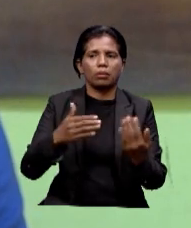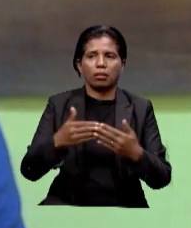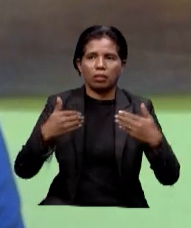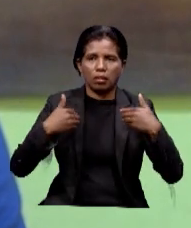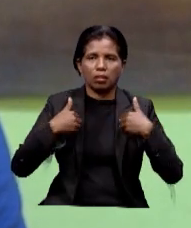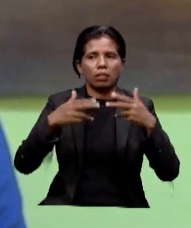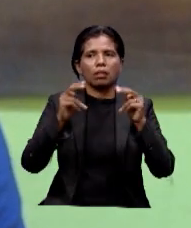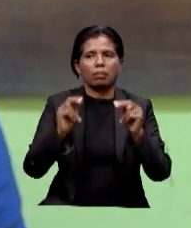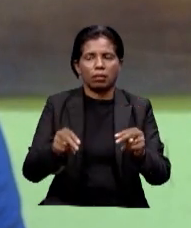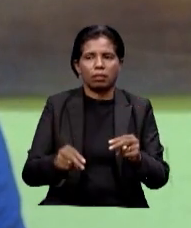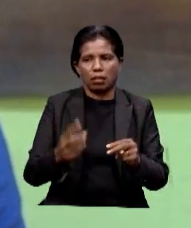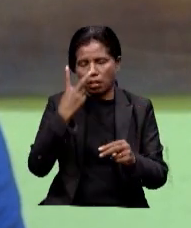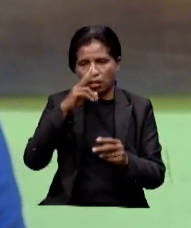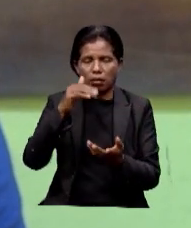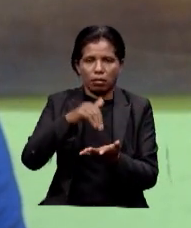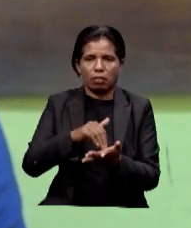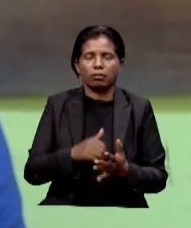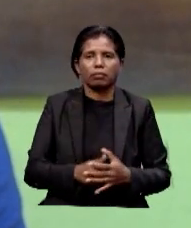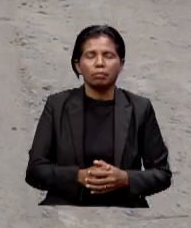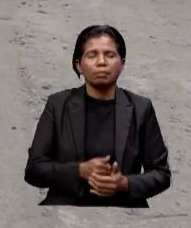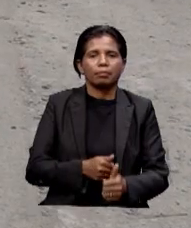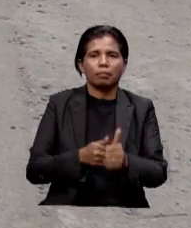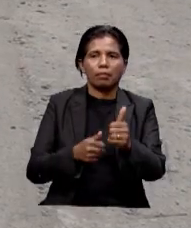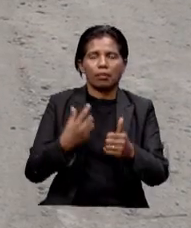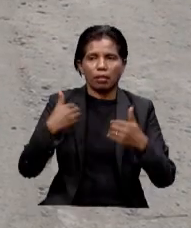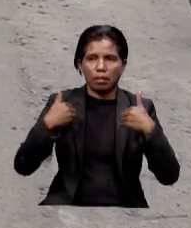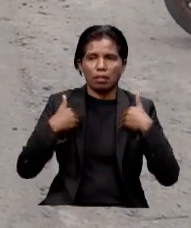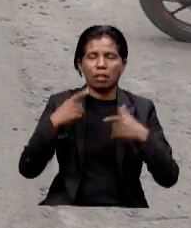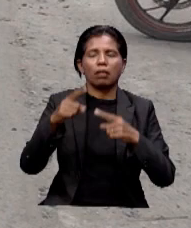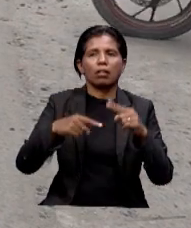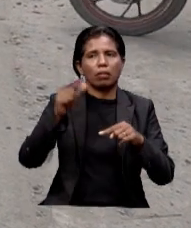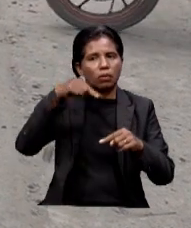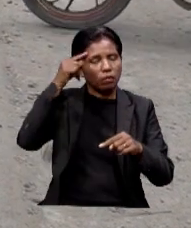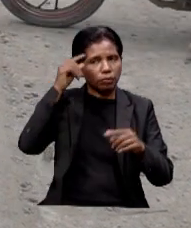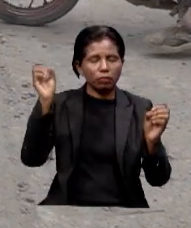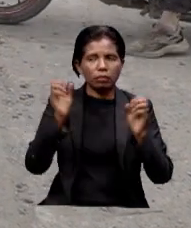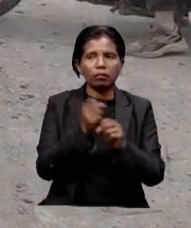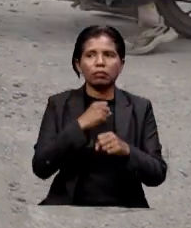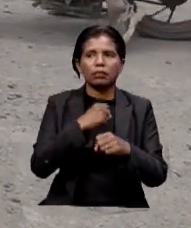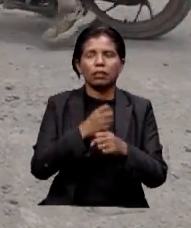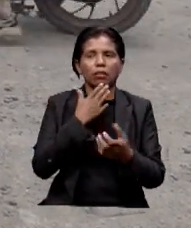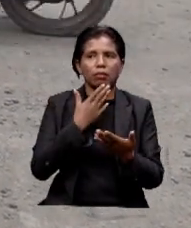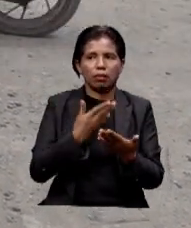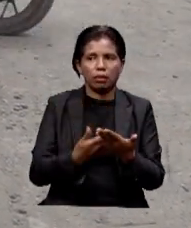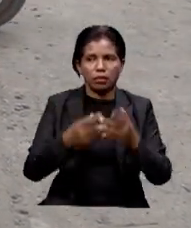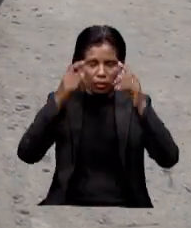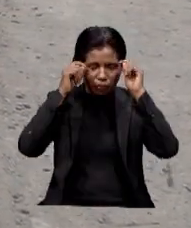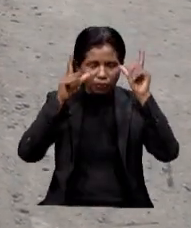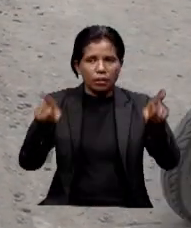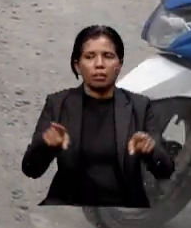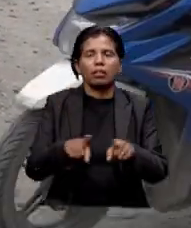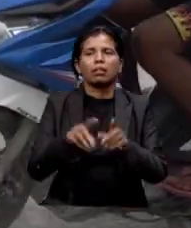pesija ya avale sang ida tuir previsão nebe makiha ba ngira governo la halo gestão nebe makdiak Timor Leste se se